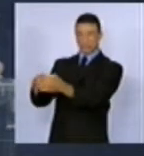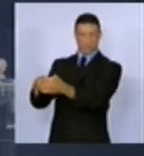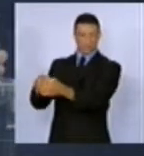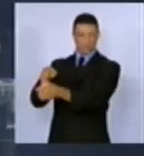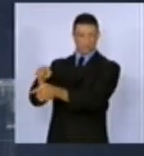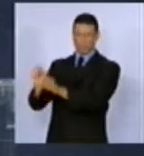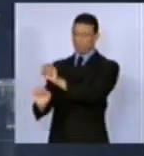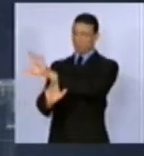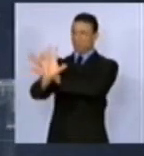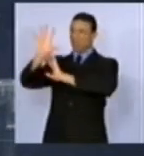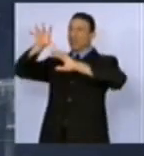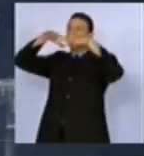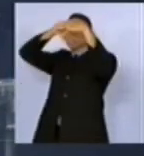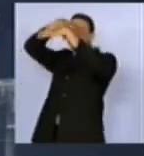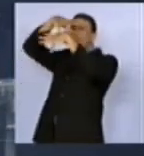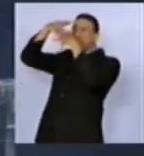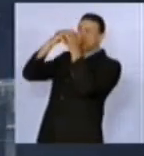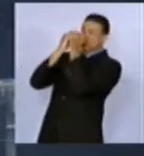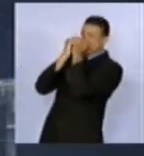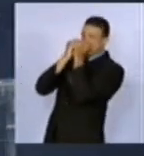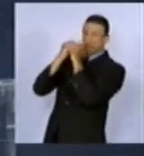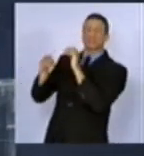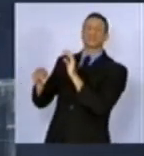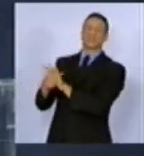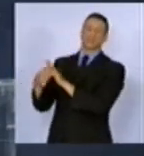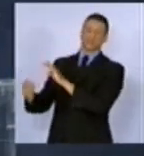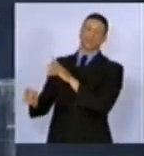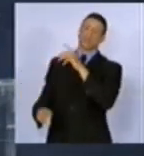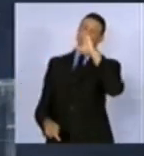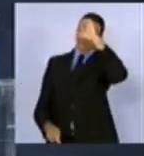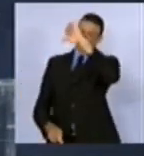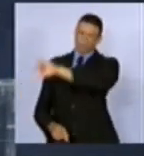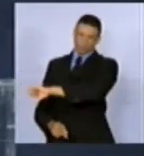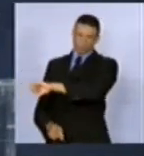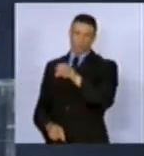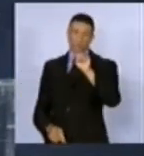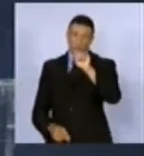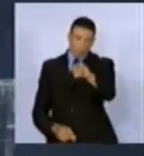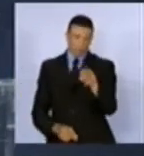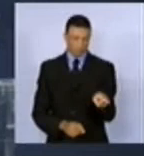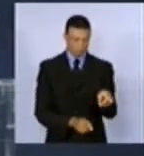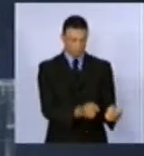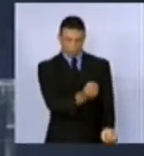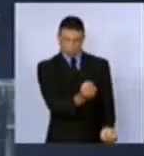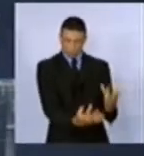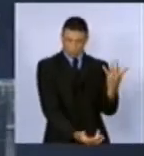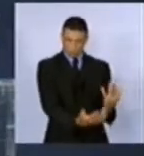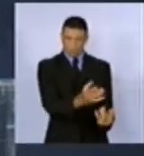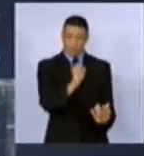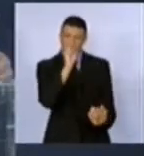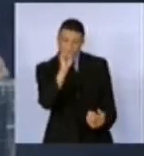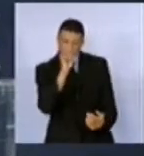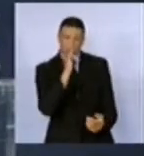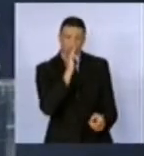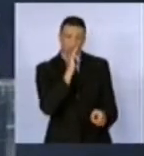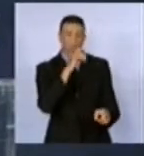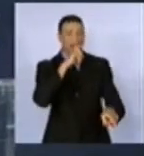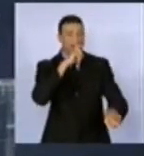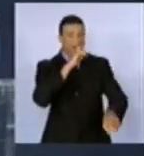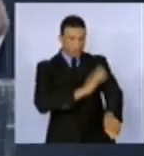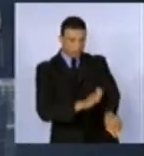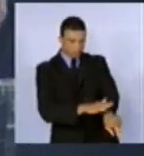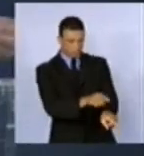problema um poluidor local esse esse não queimar se deixar apodrecer uma